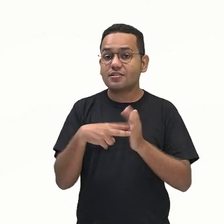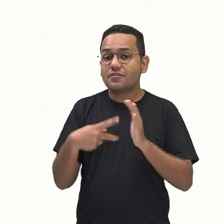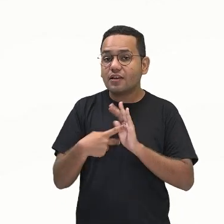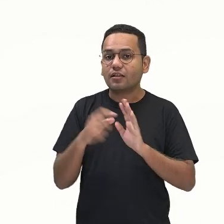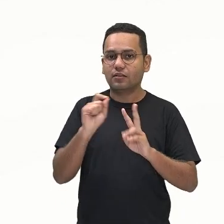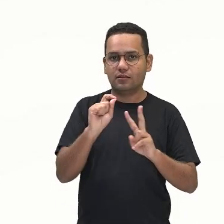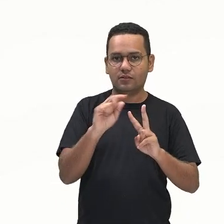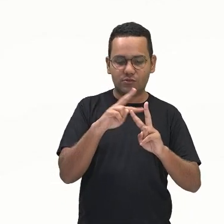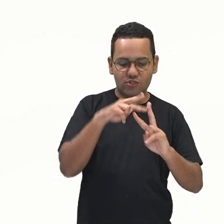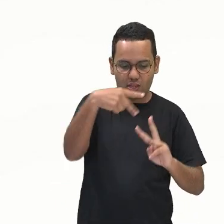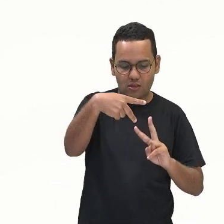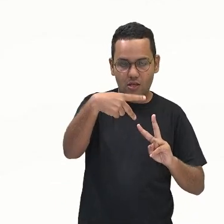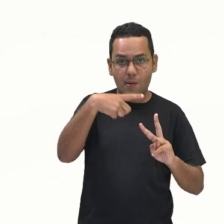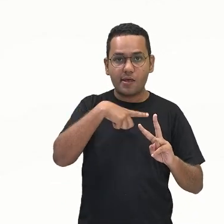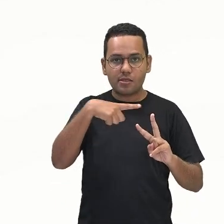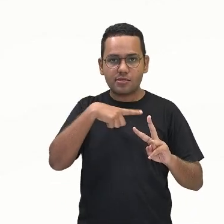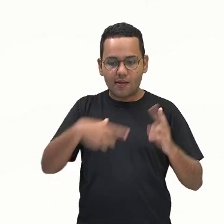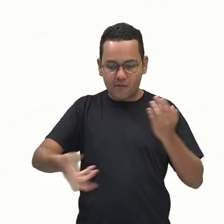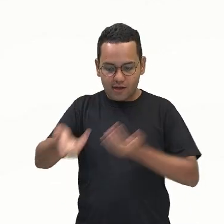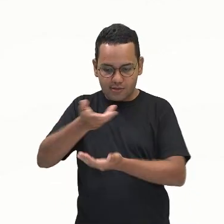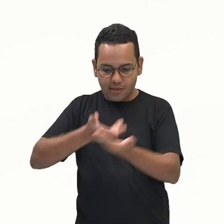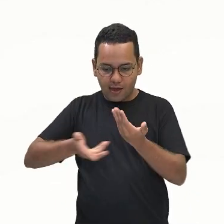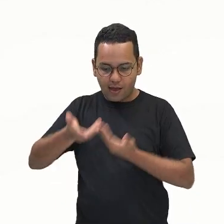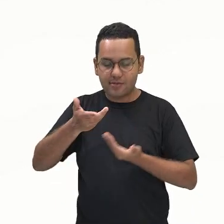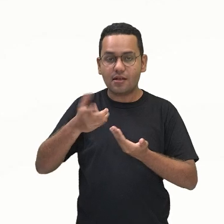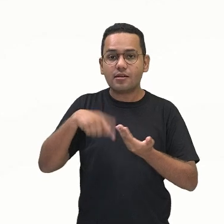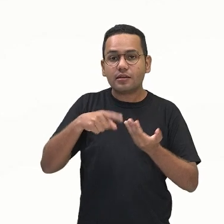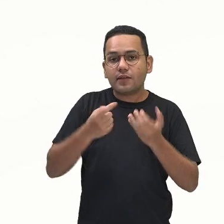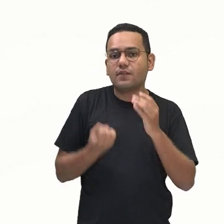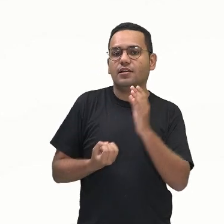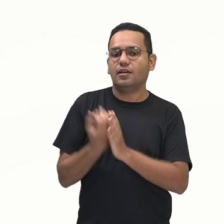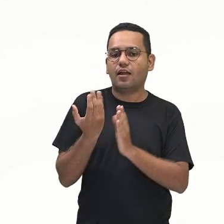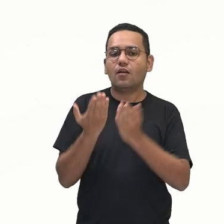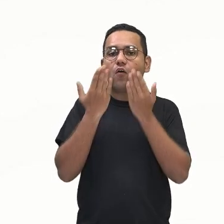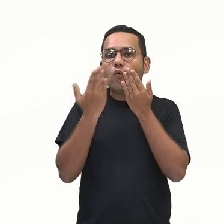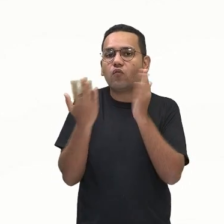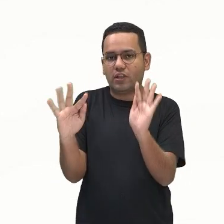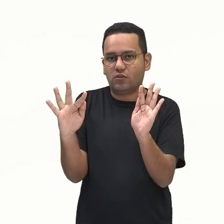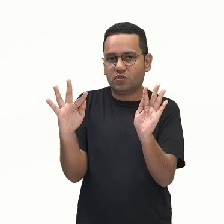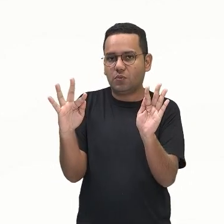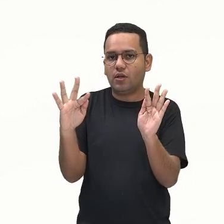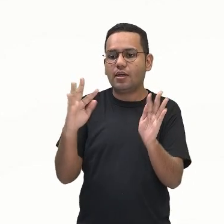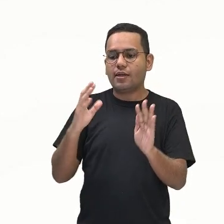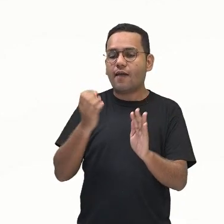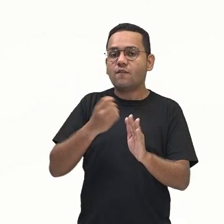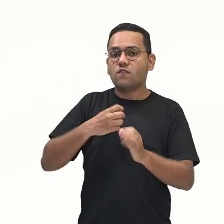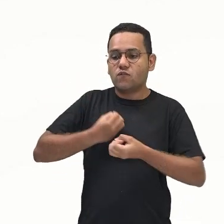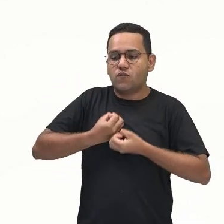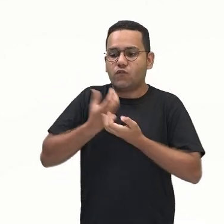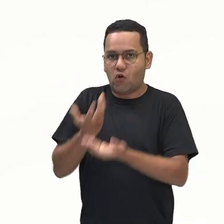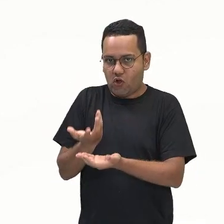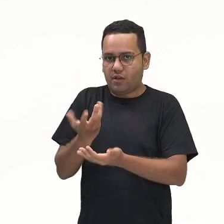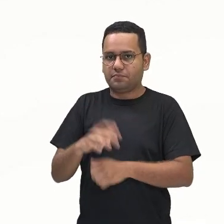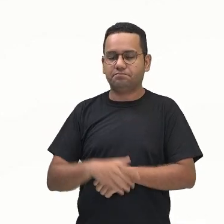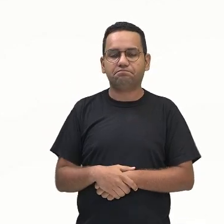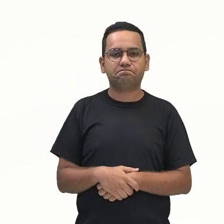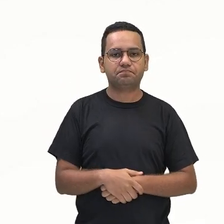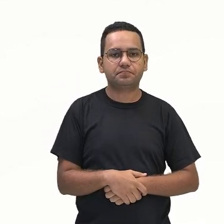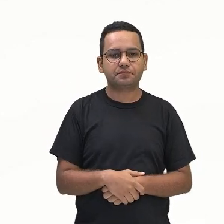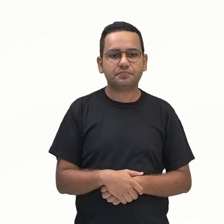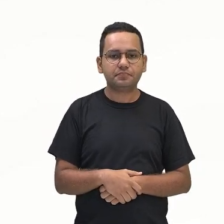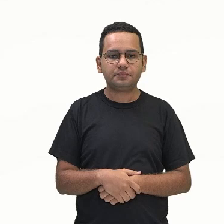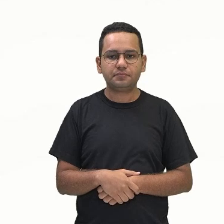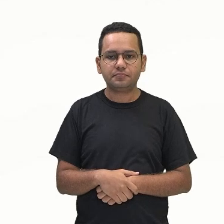E aí gerou o fenótipo, que é essa expressão dos genes. Outro exemplo que a gente tem aí, olha,